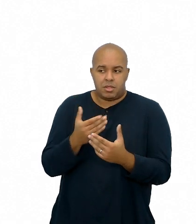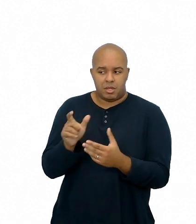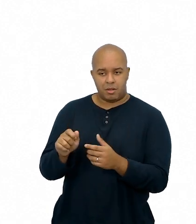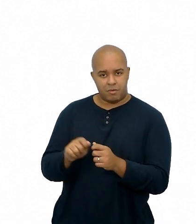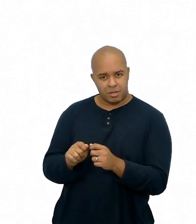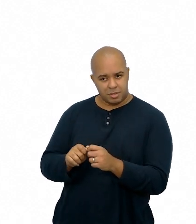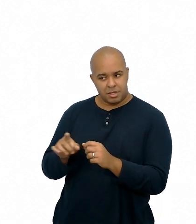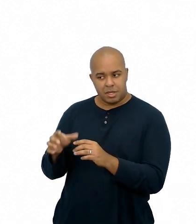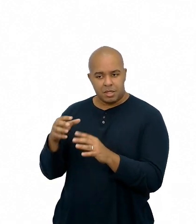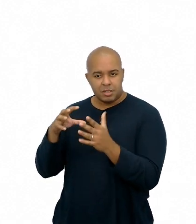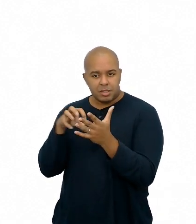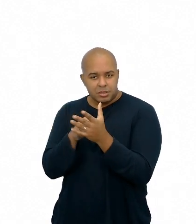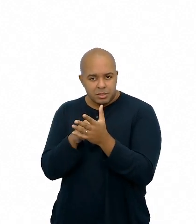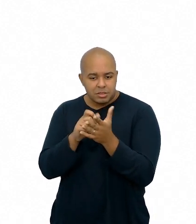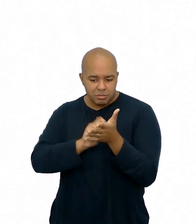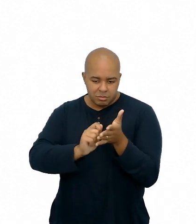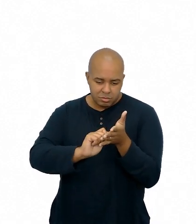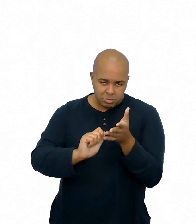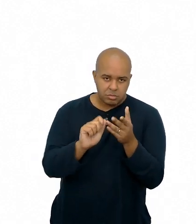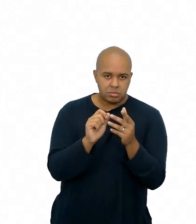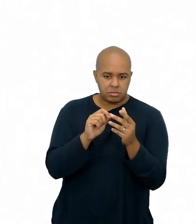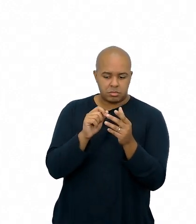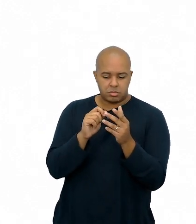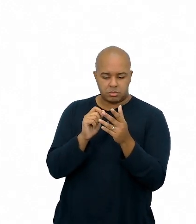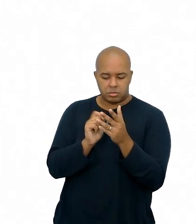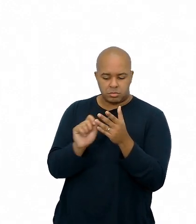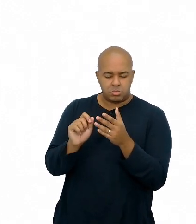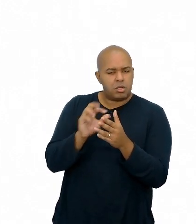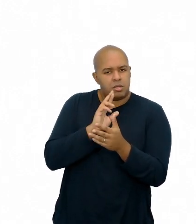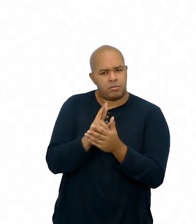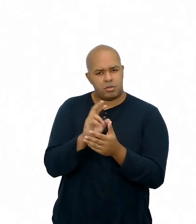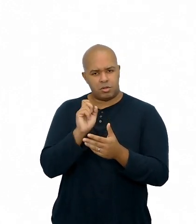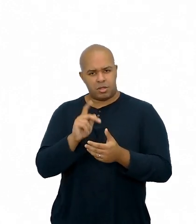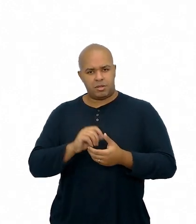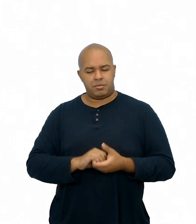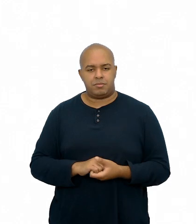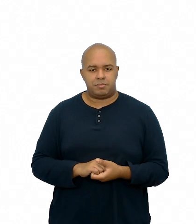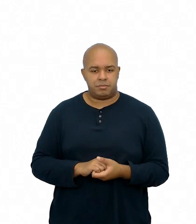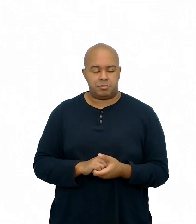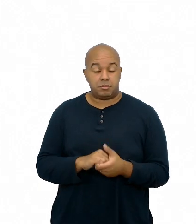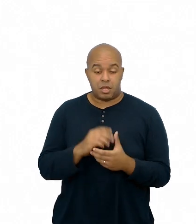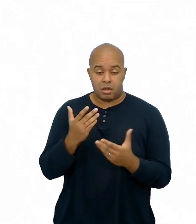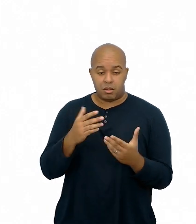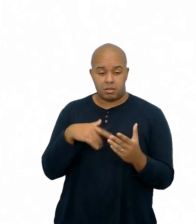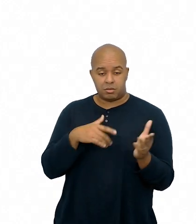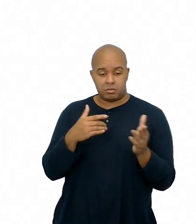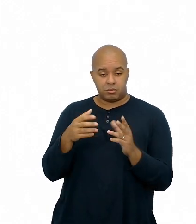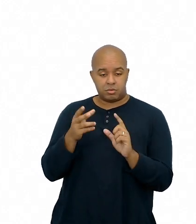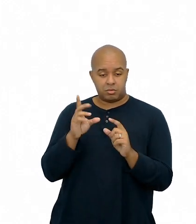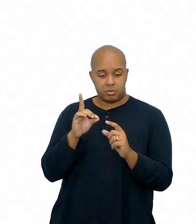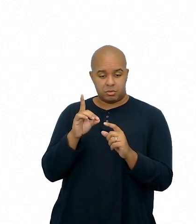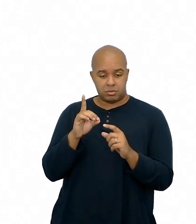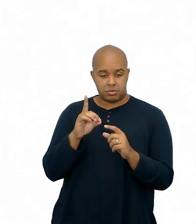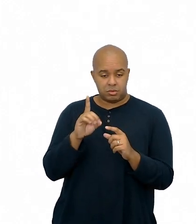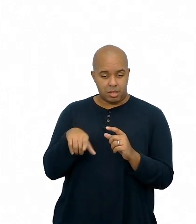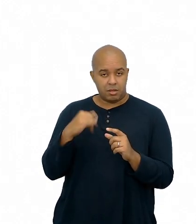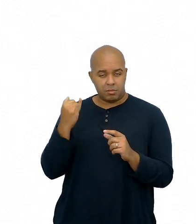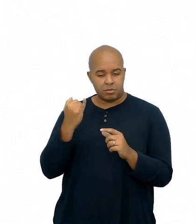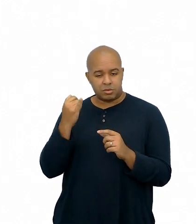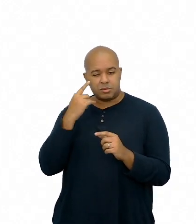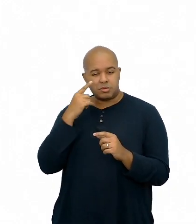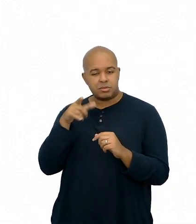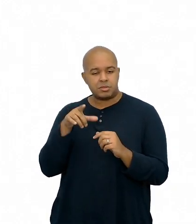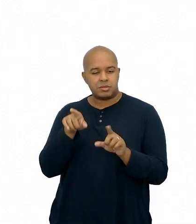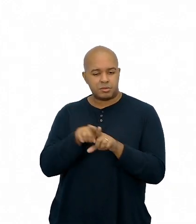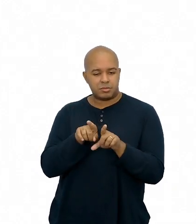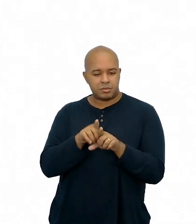eles possam estar registrando aí as respostas, né? Já no item D aqui, gente, é importante a